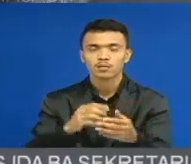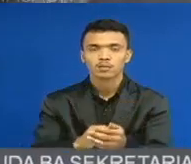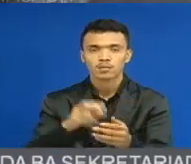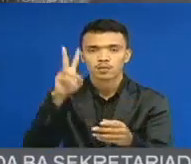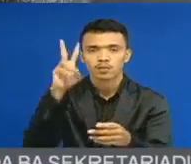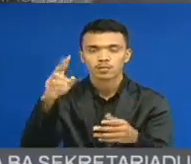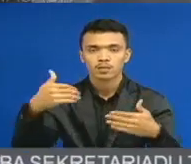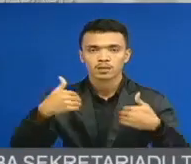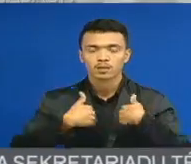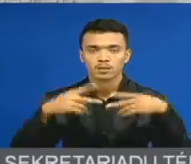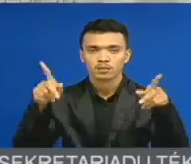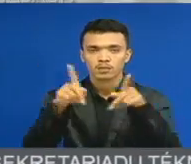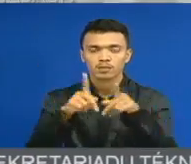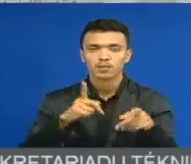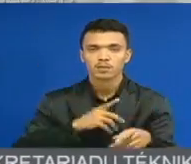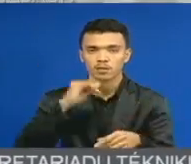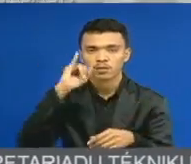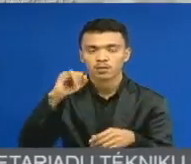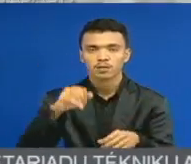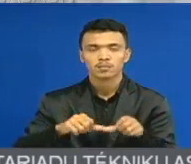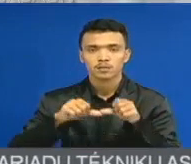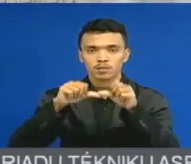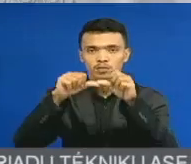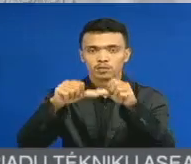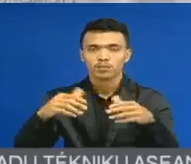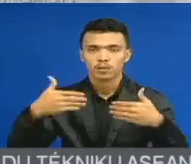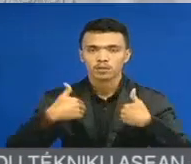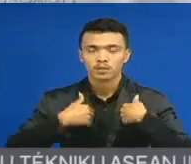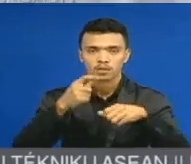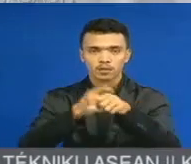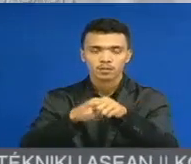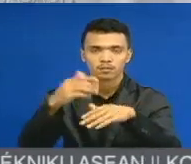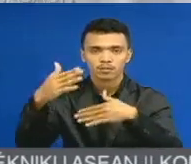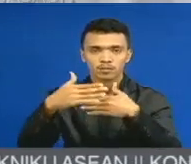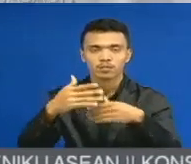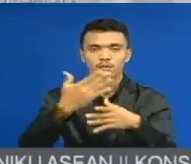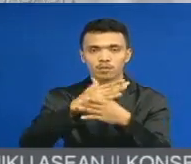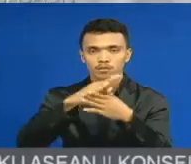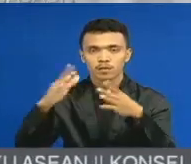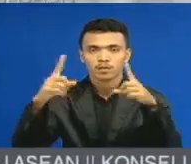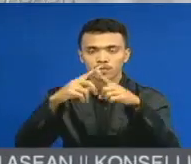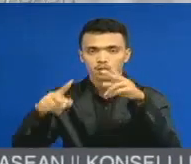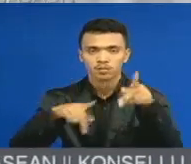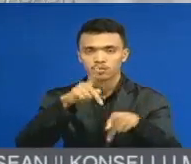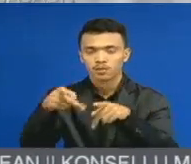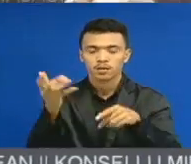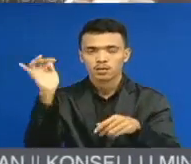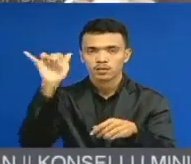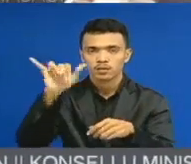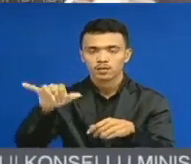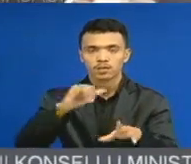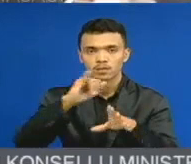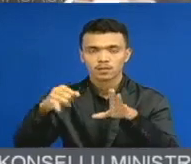e reposto administrativo que ele cai, nebela ou ela. E a tempo basic bele distribui ona ba comunidade sira e a Abafala,